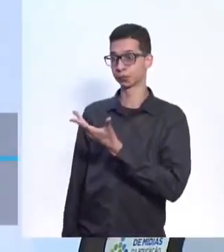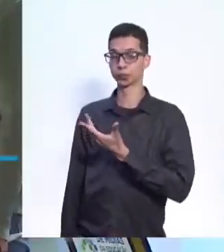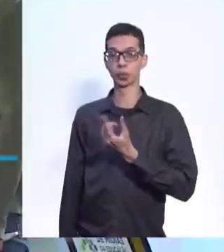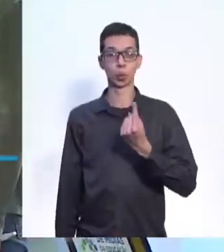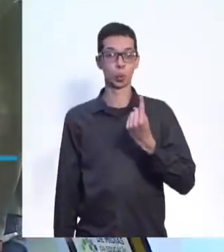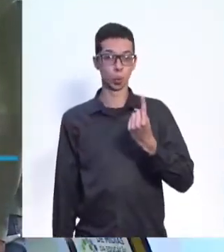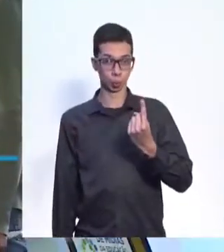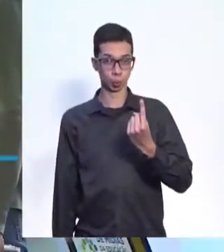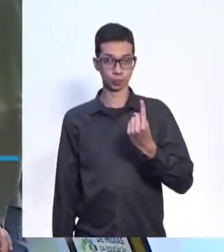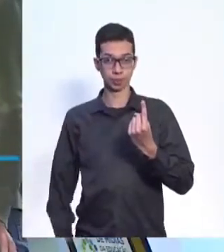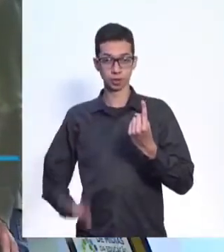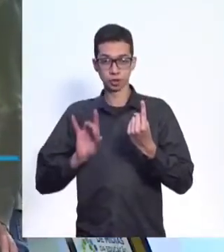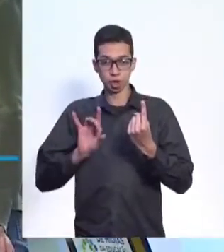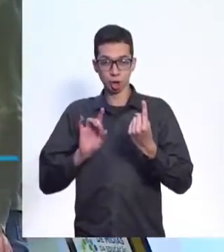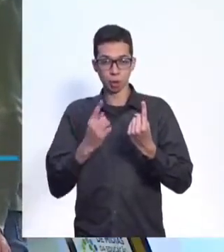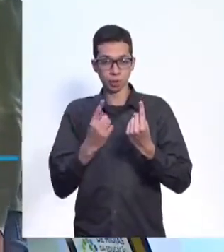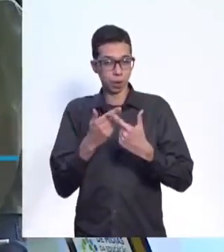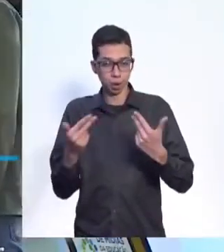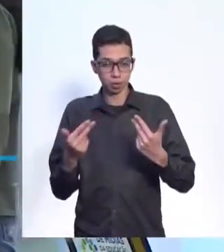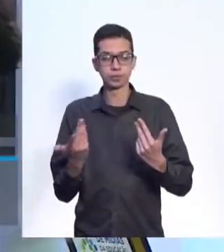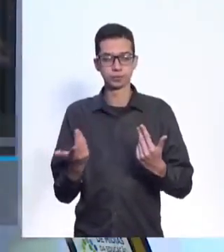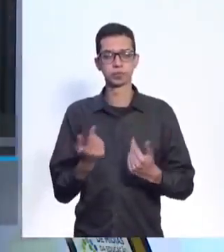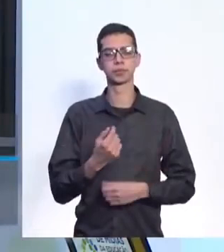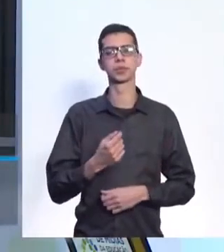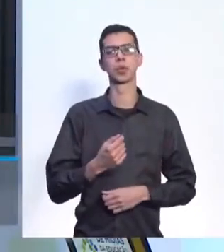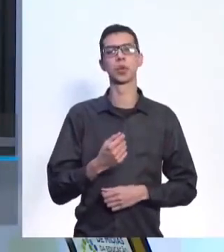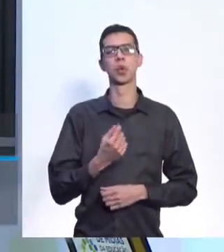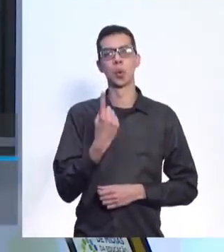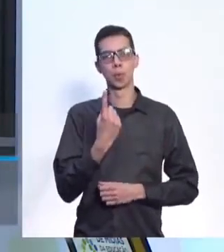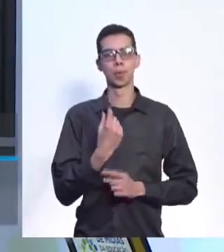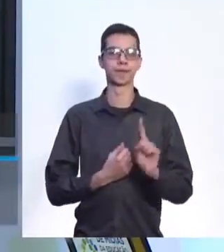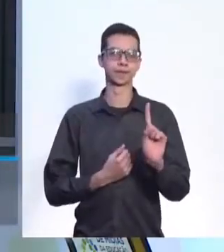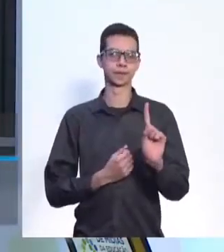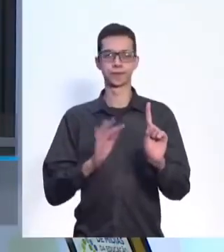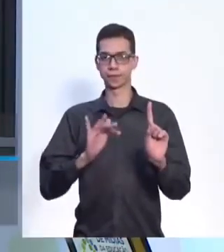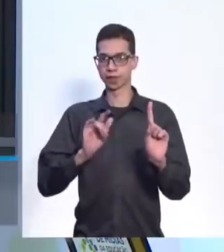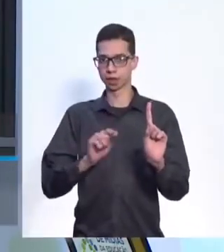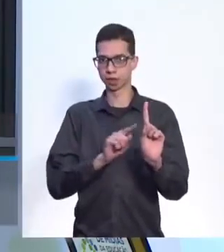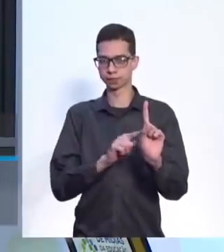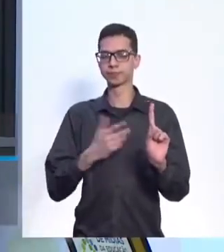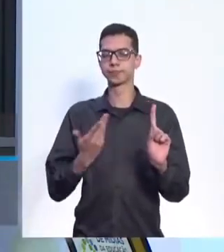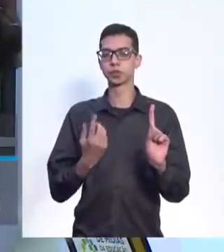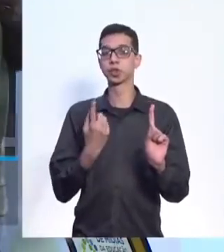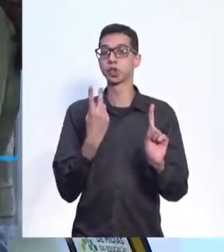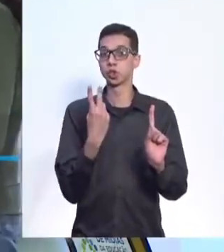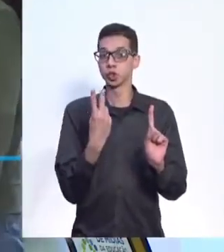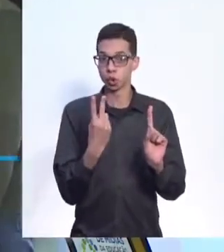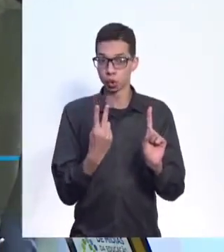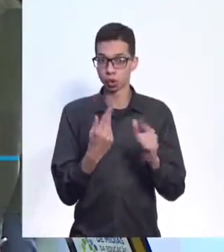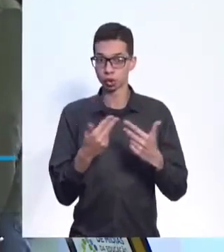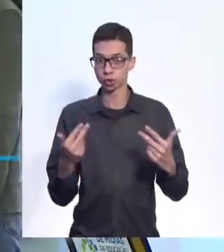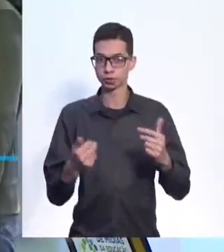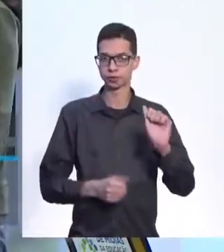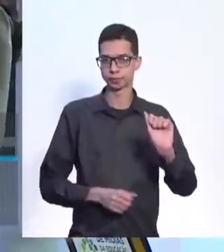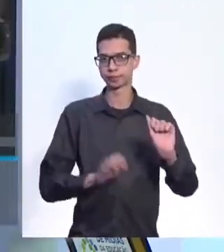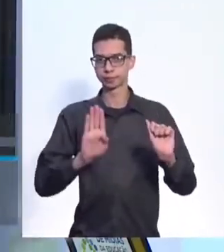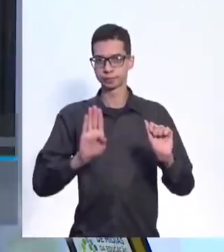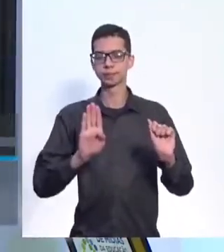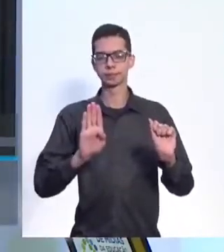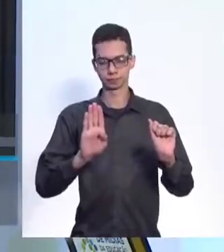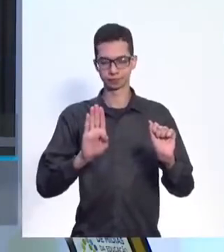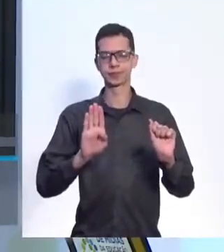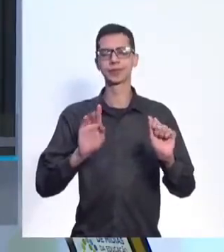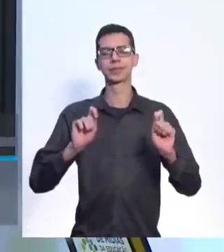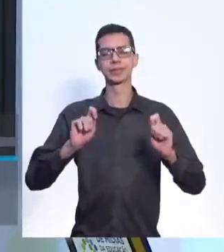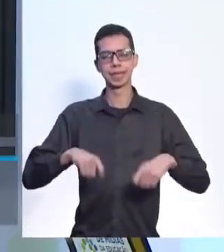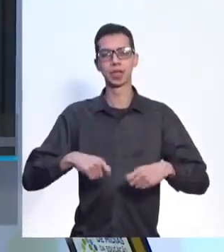uma fila, uma possibilidade de fila. Agora, com dois elementos, eu vou ter duas possibilidades. Eu